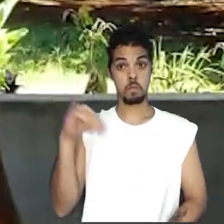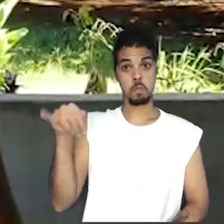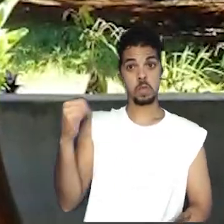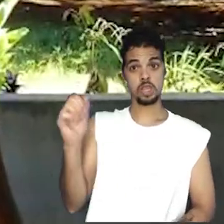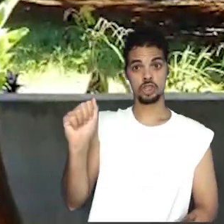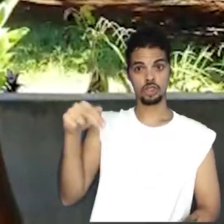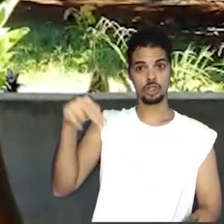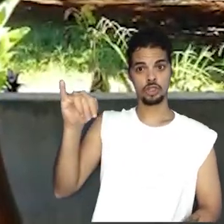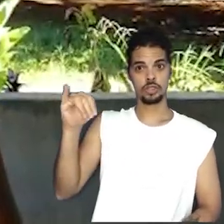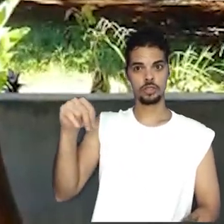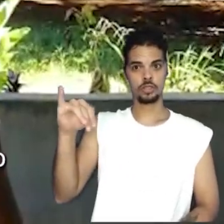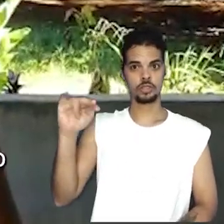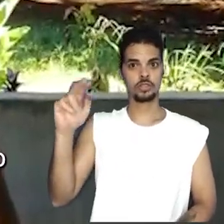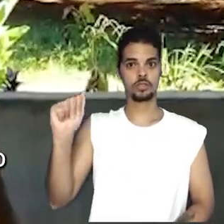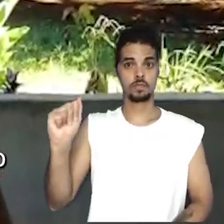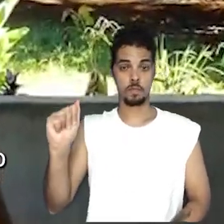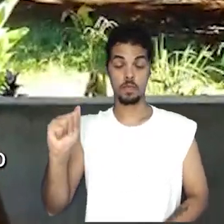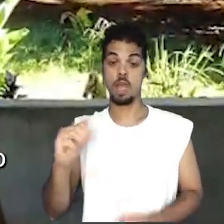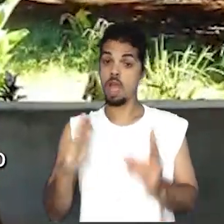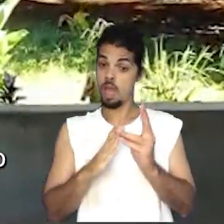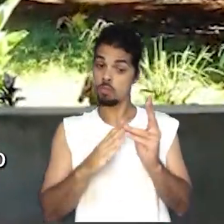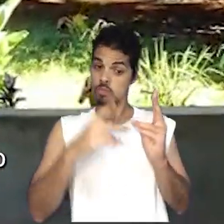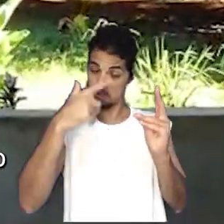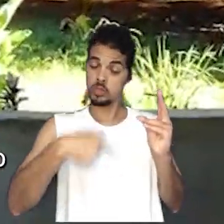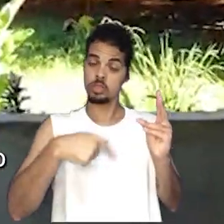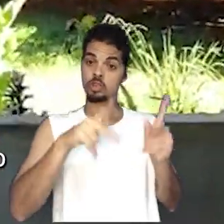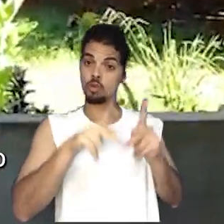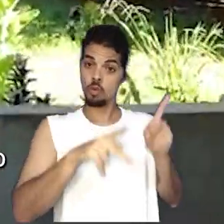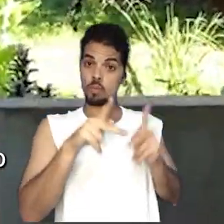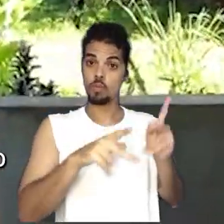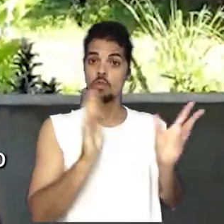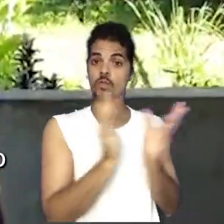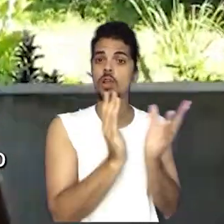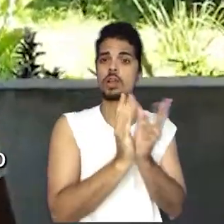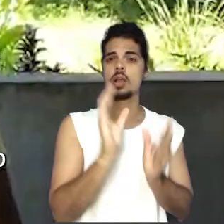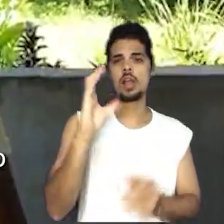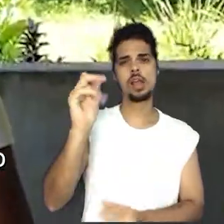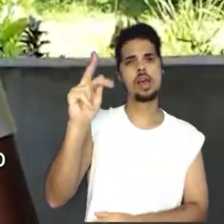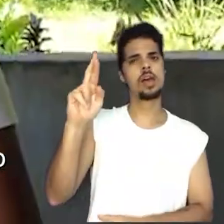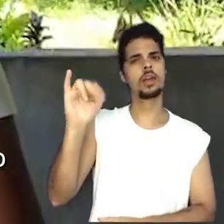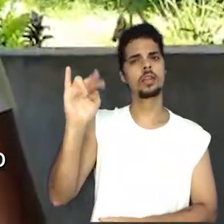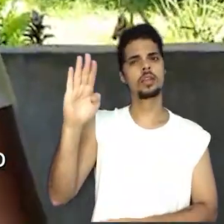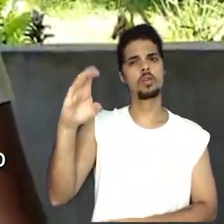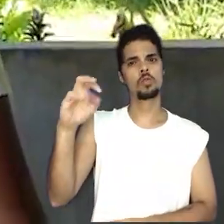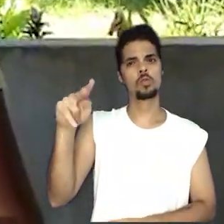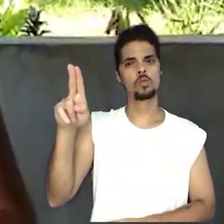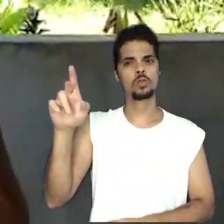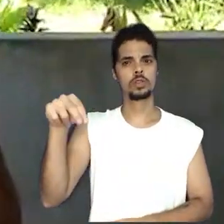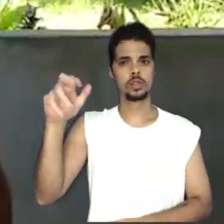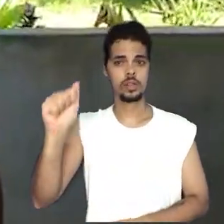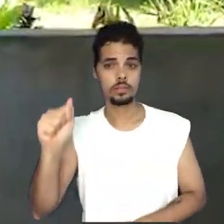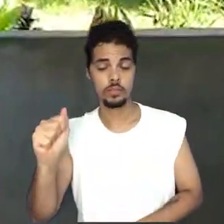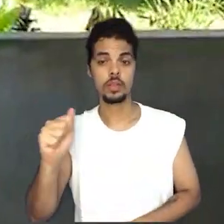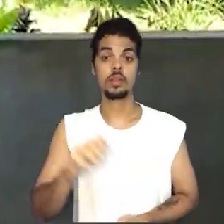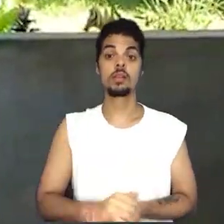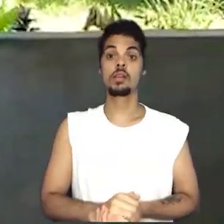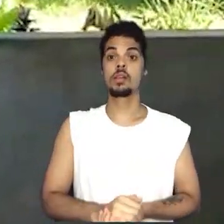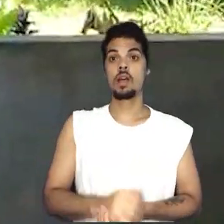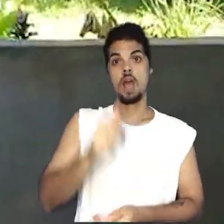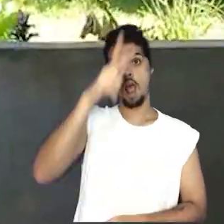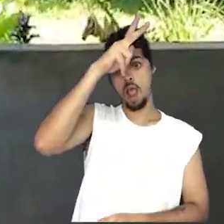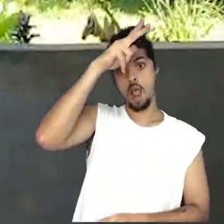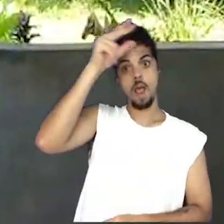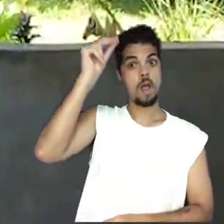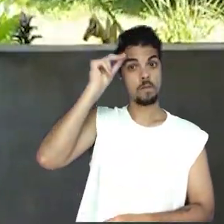Eu me chamo Janina de Santos Forte, eu sou indígena do povo Caripuna, moro na aldeia Espírito Santo, na terra indígena Uaçá, no município